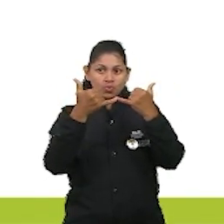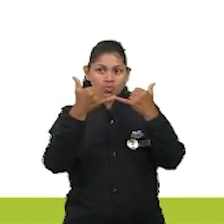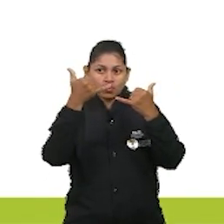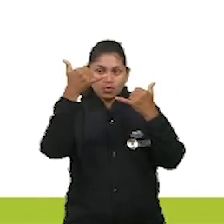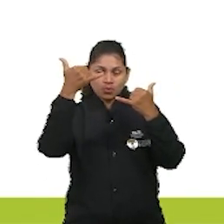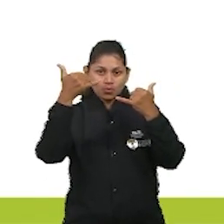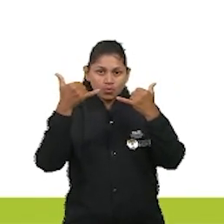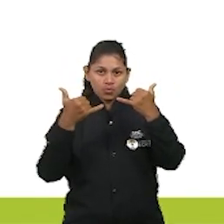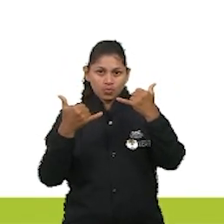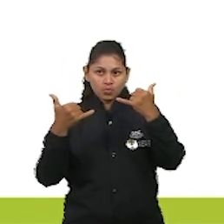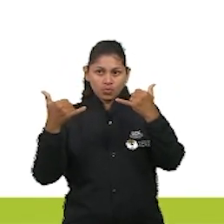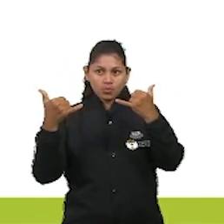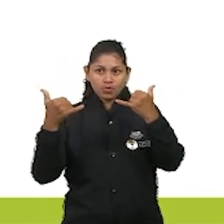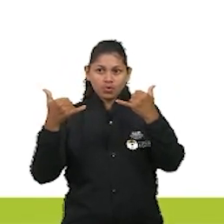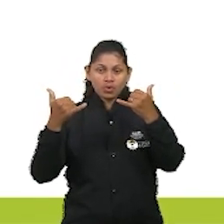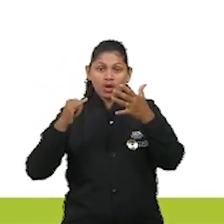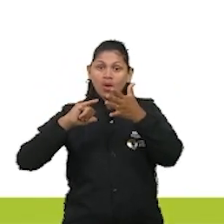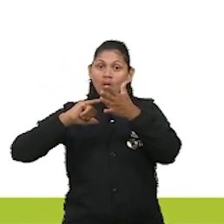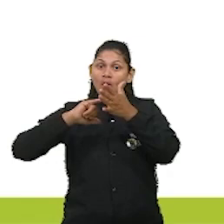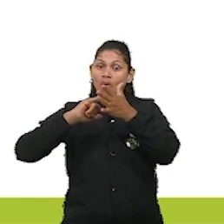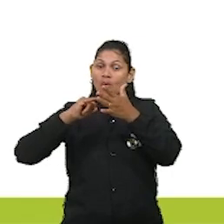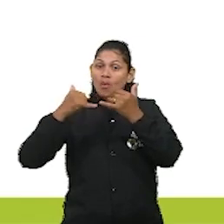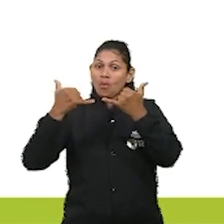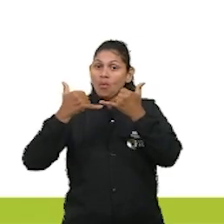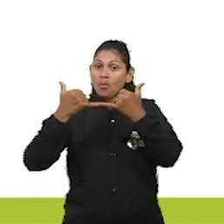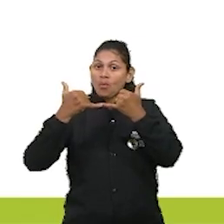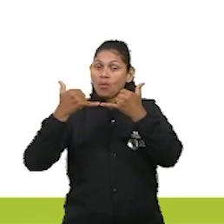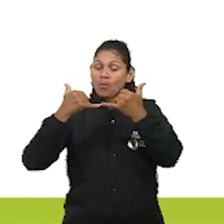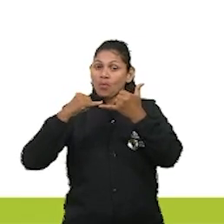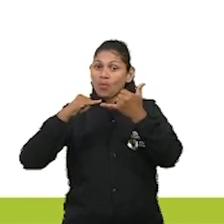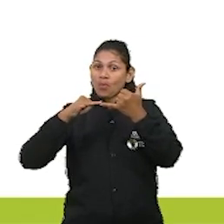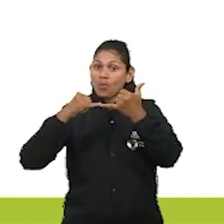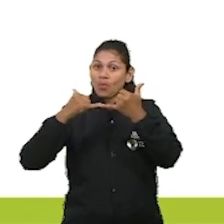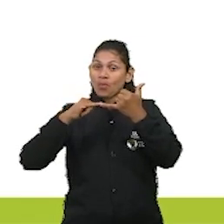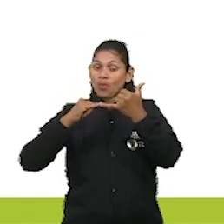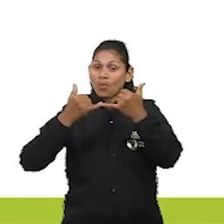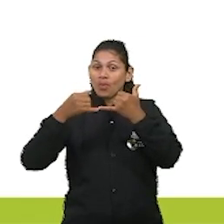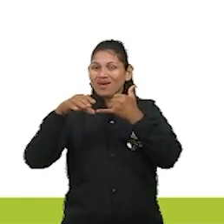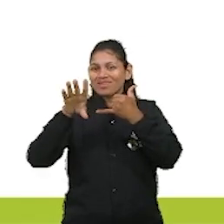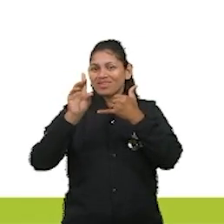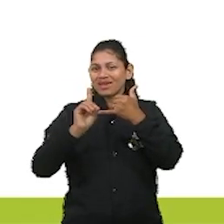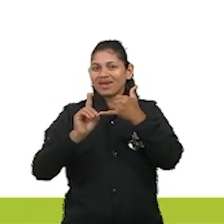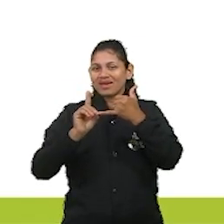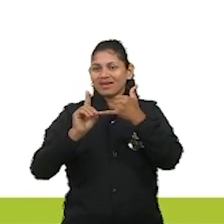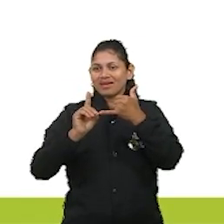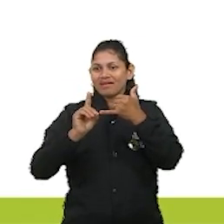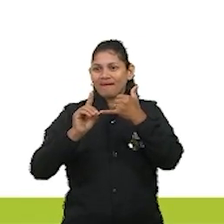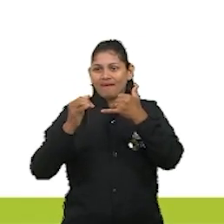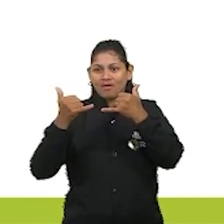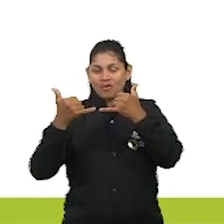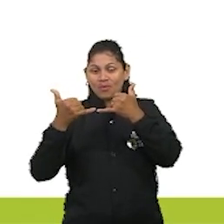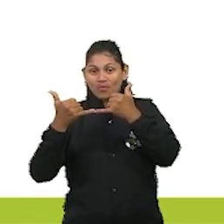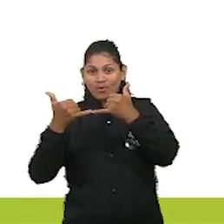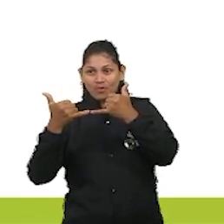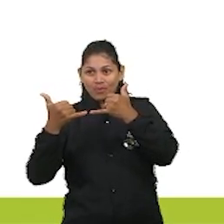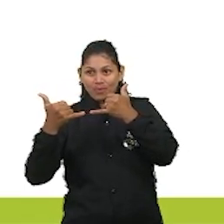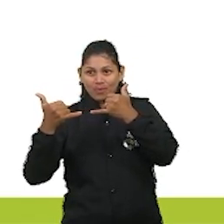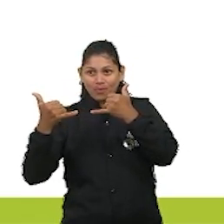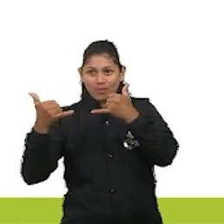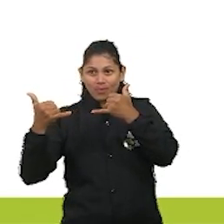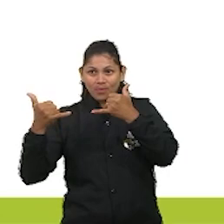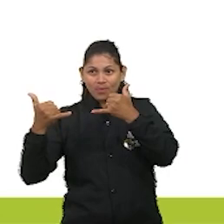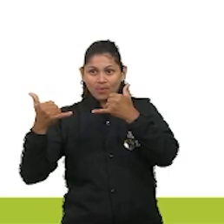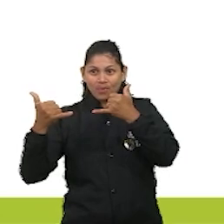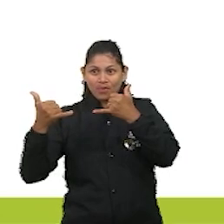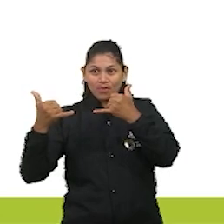vai passar pelo ponto D. Então, meu I2 é meu ID, tudo bem? E aí, quando ele